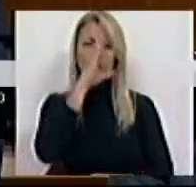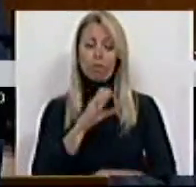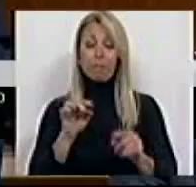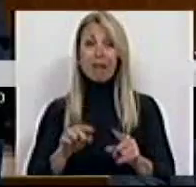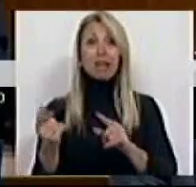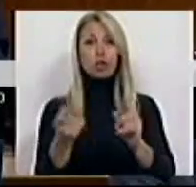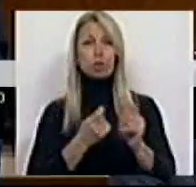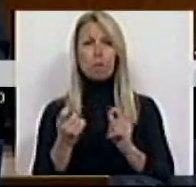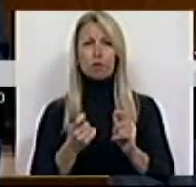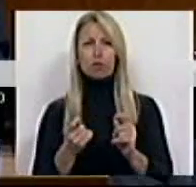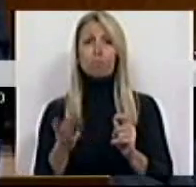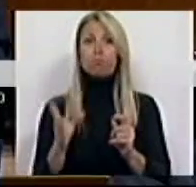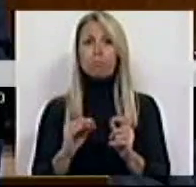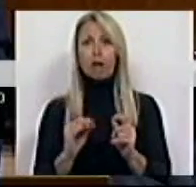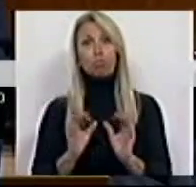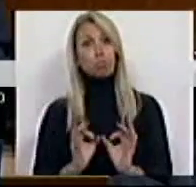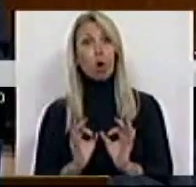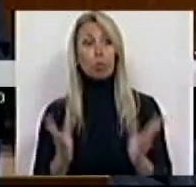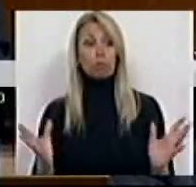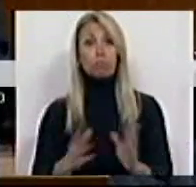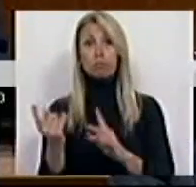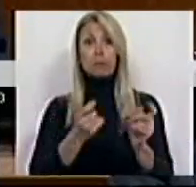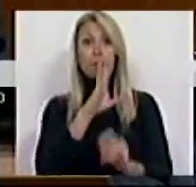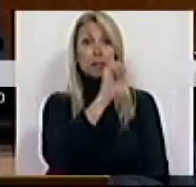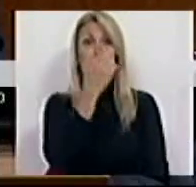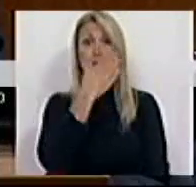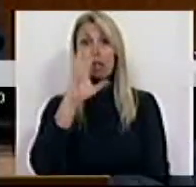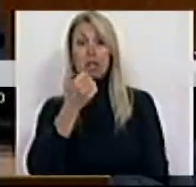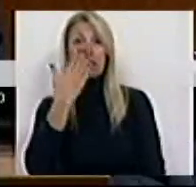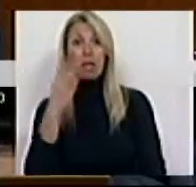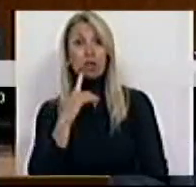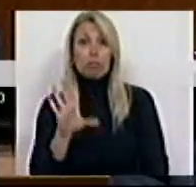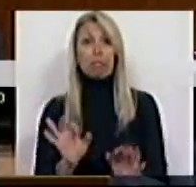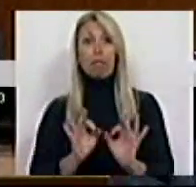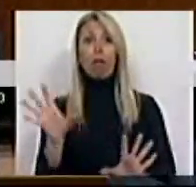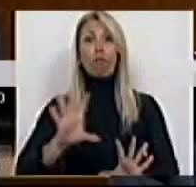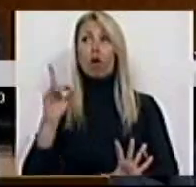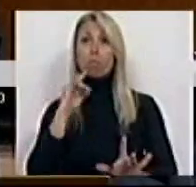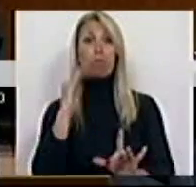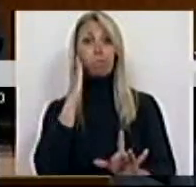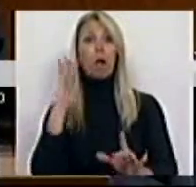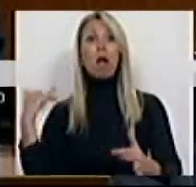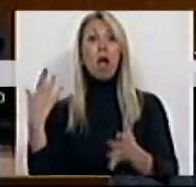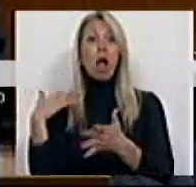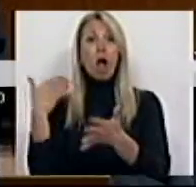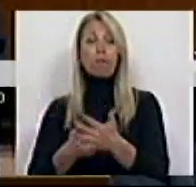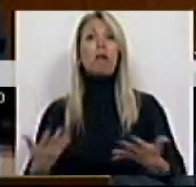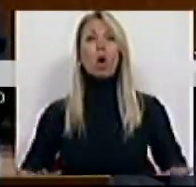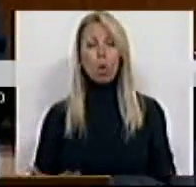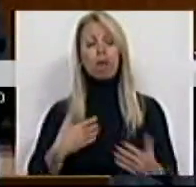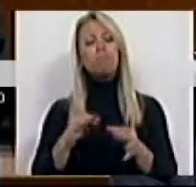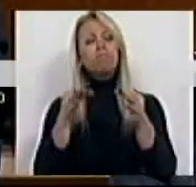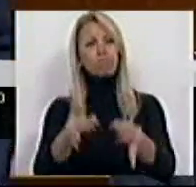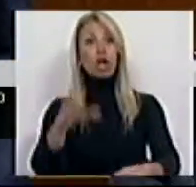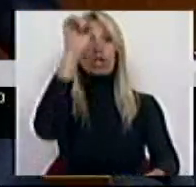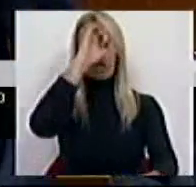debates, mais próprios talvez do debate quinzenal no formato em que eles têm decorrido, deixaremos para janeiro, porque sei que a Conferência de Líderes